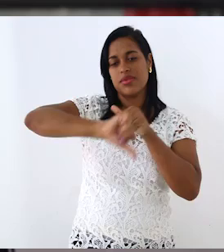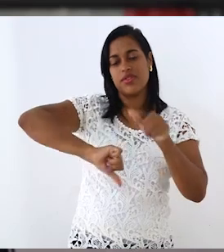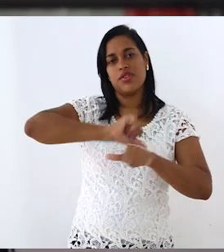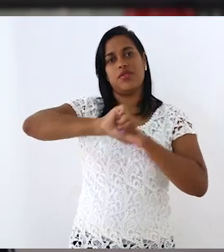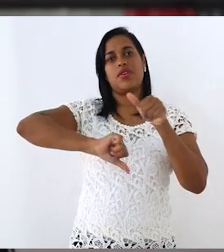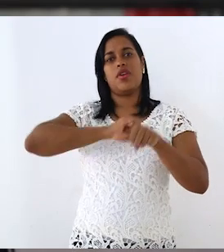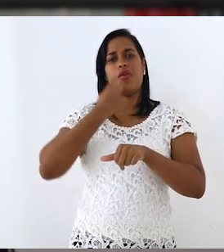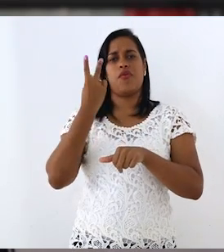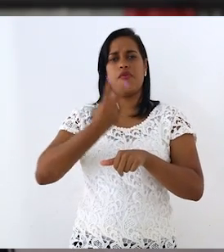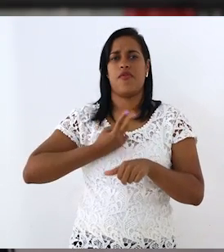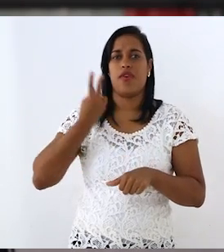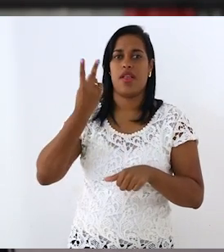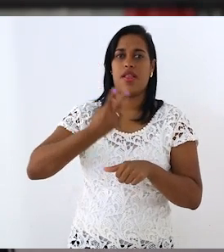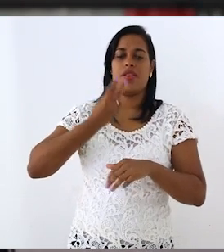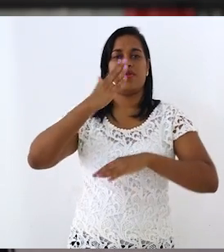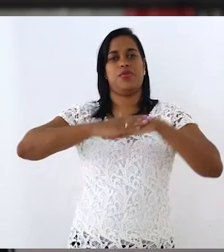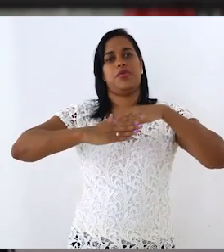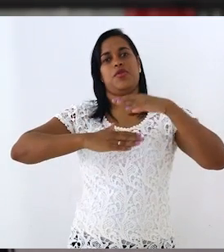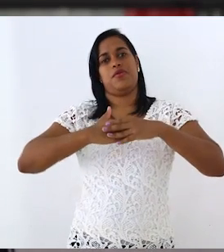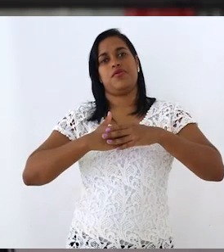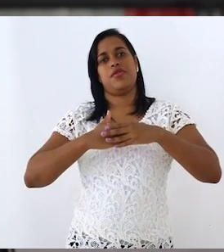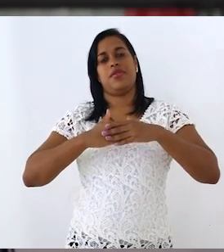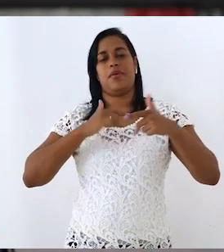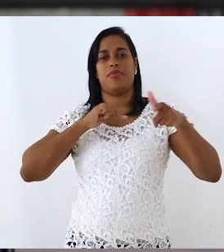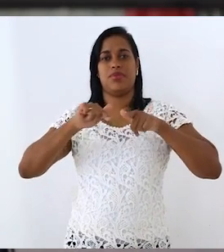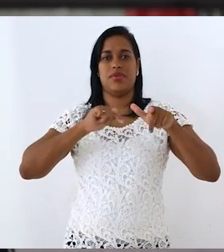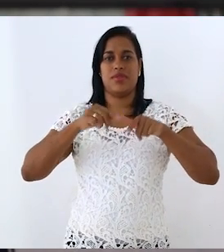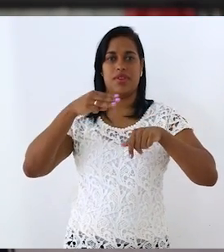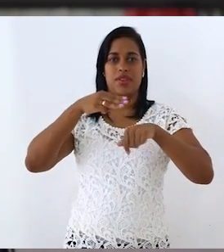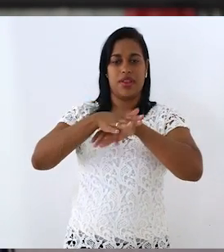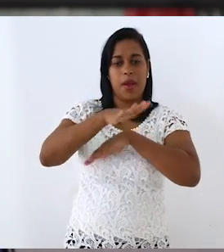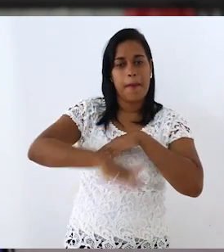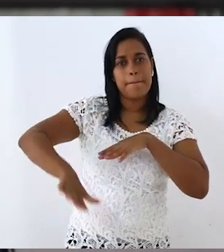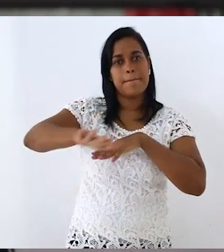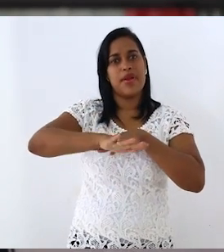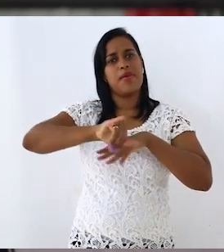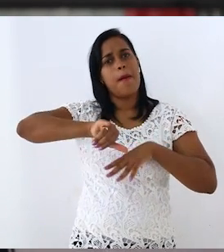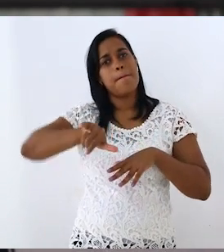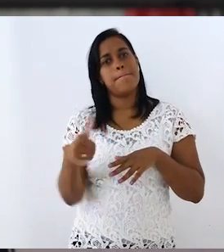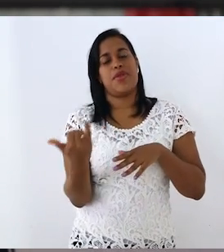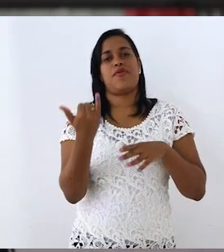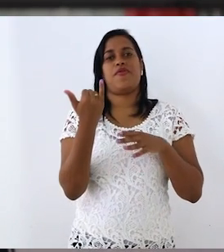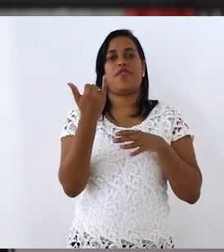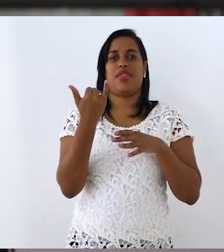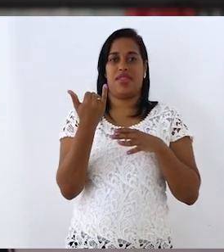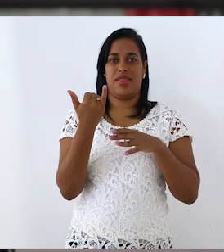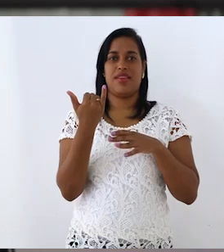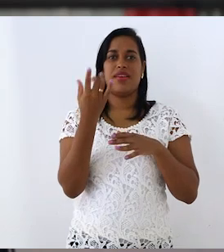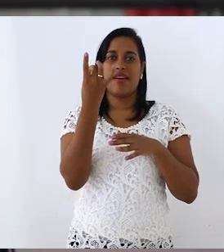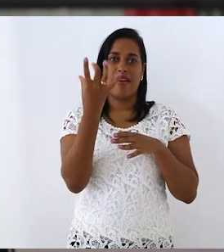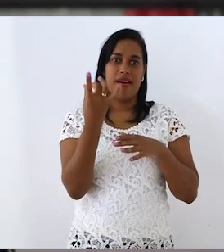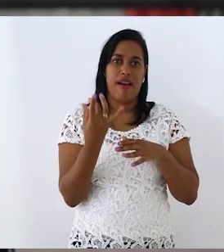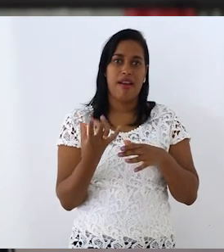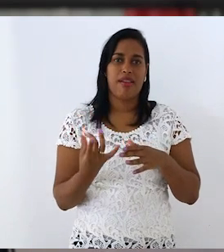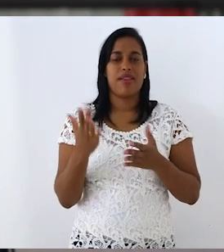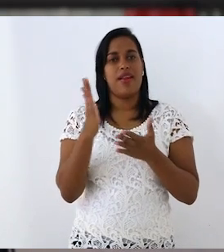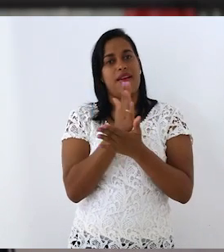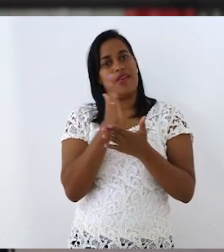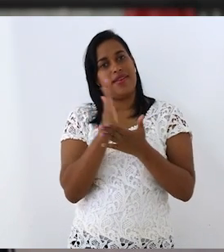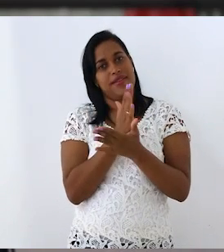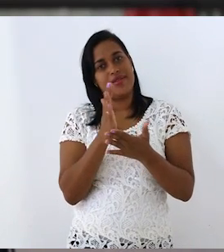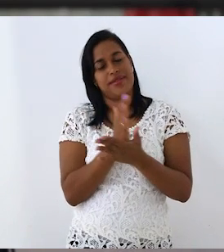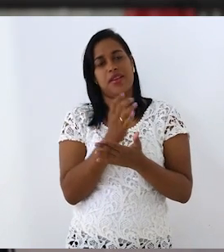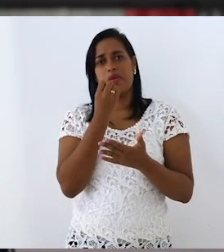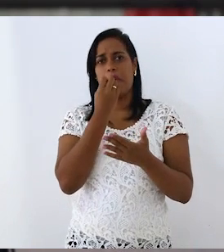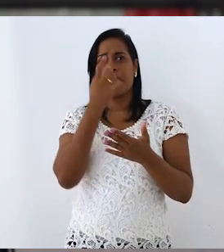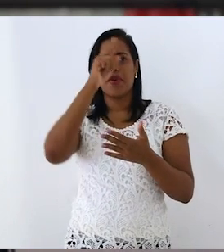em um valioso profissional para o mercado de trabalho. Então, aproveite o conteúdo dos cadernos E que tal você